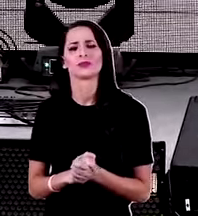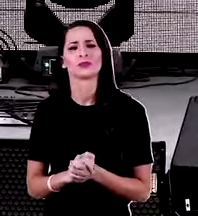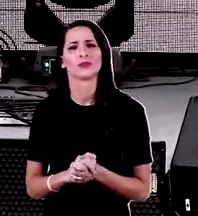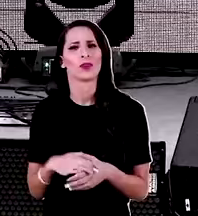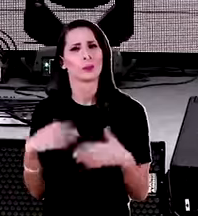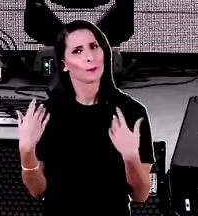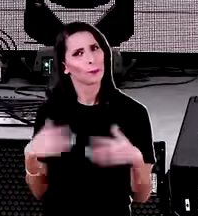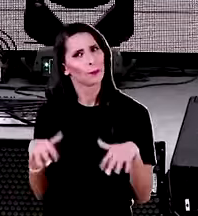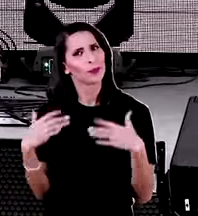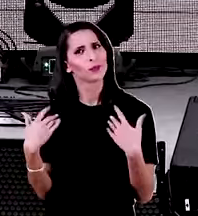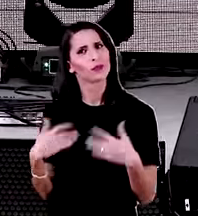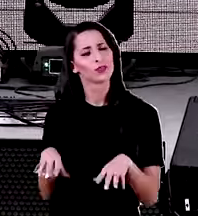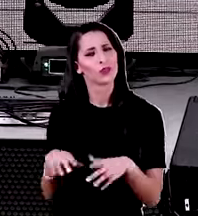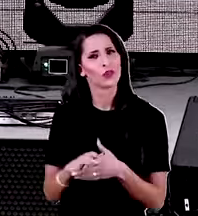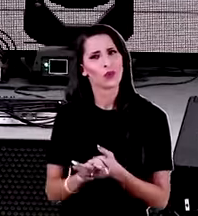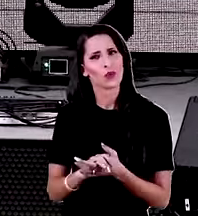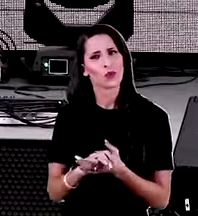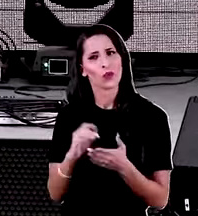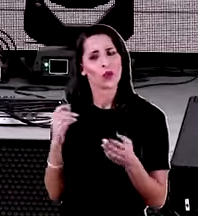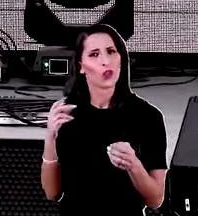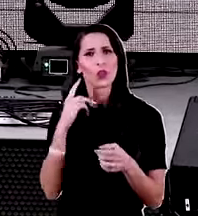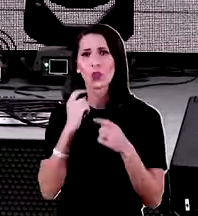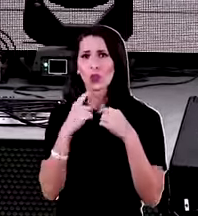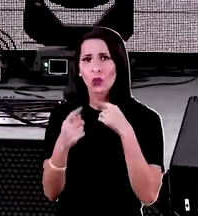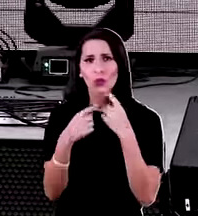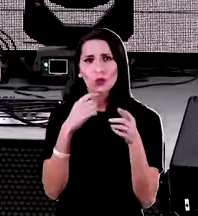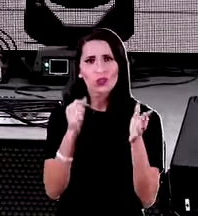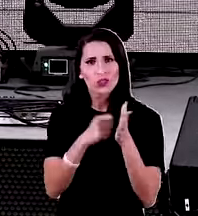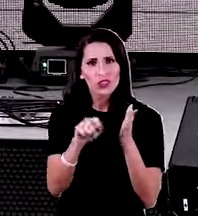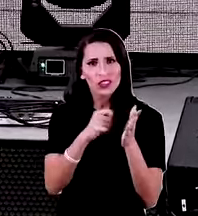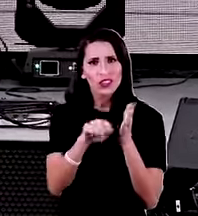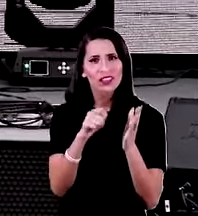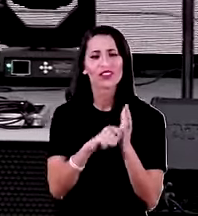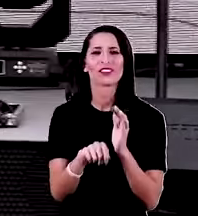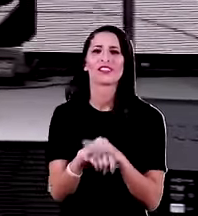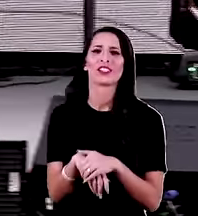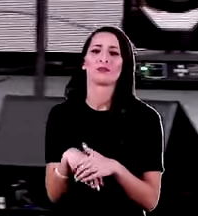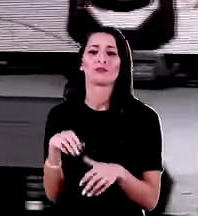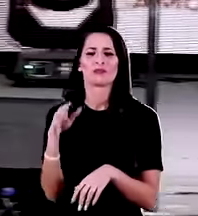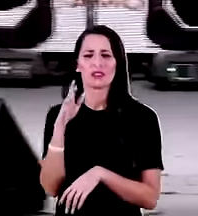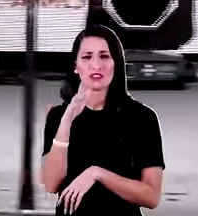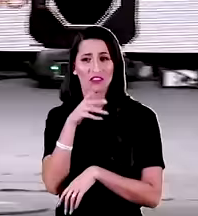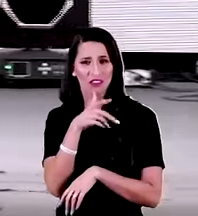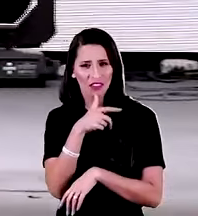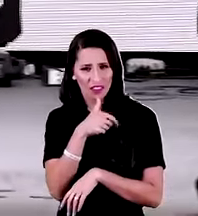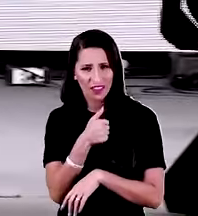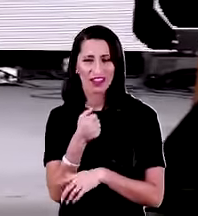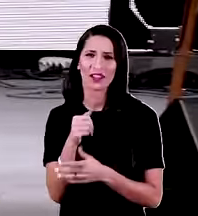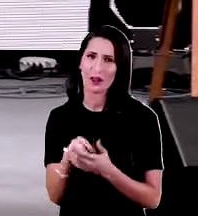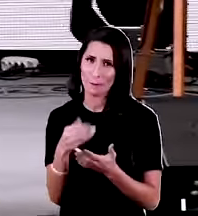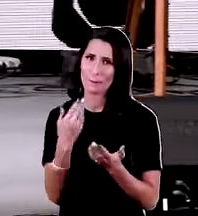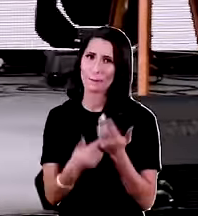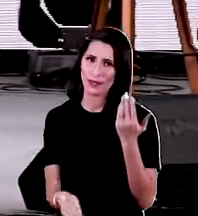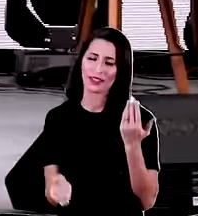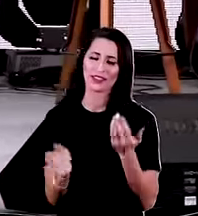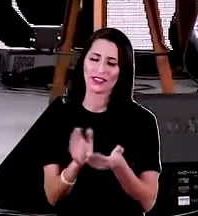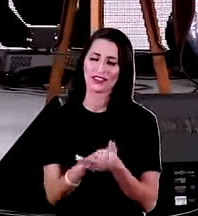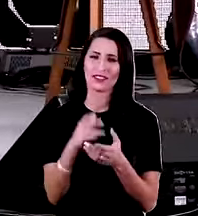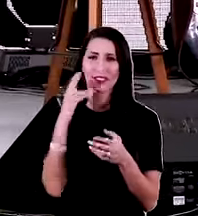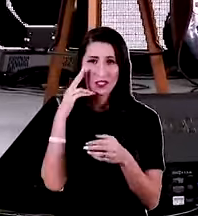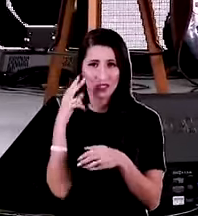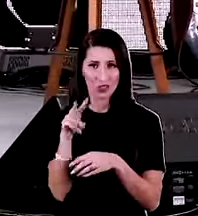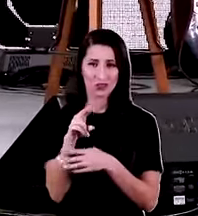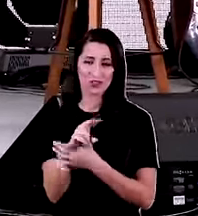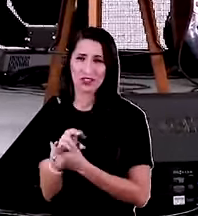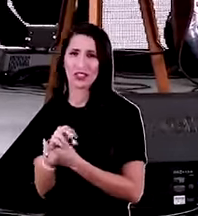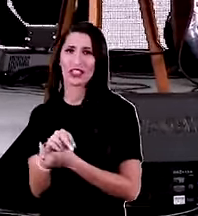Meu Deus, não deu a inscrição? Tá vendo, ó, foi ser devagar? Perdeu de assistir. Gente, quem